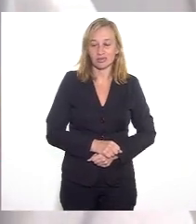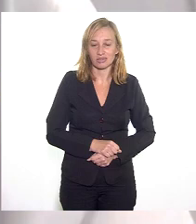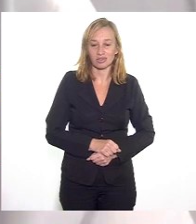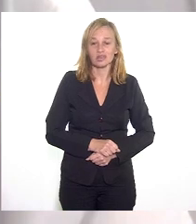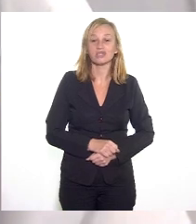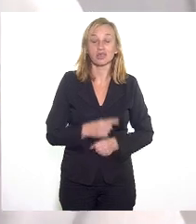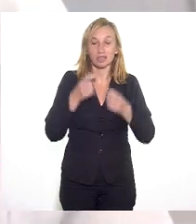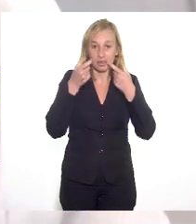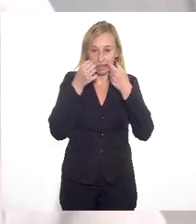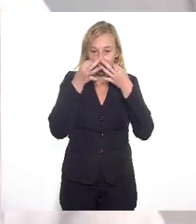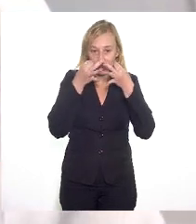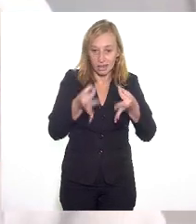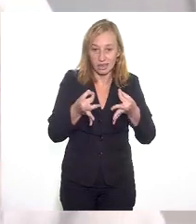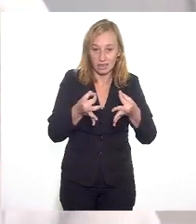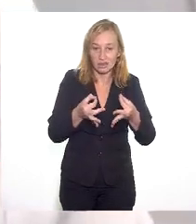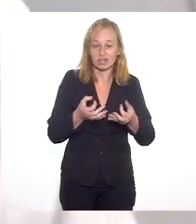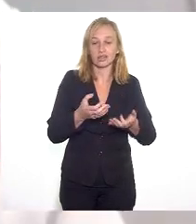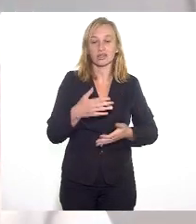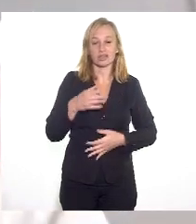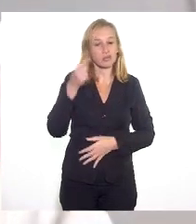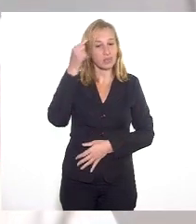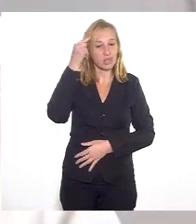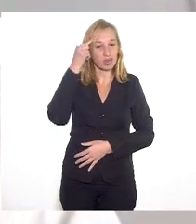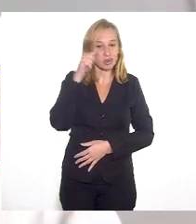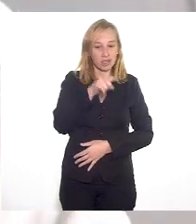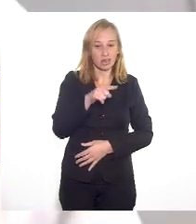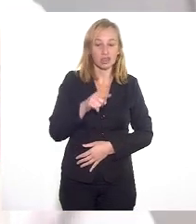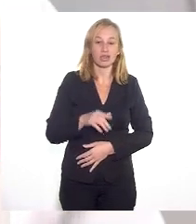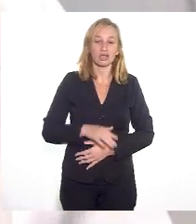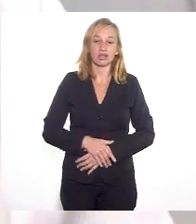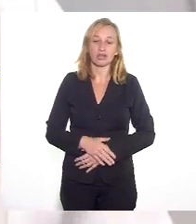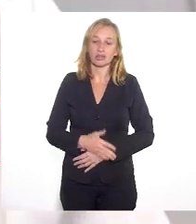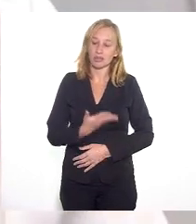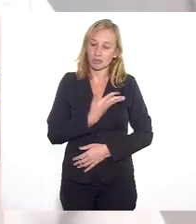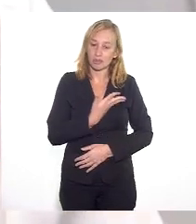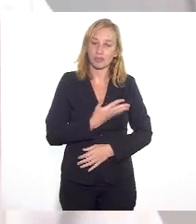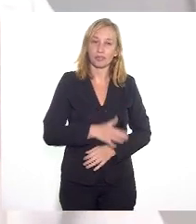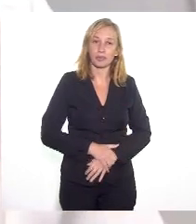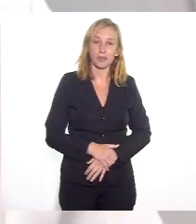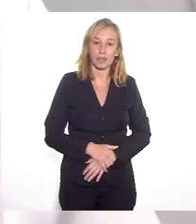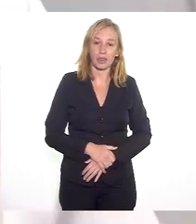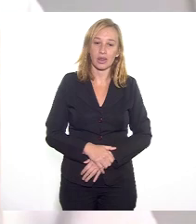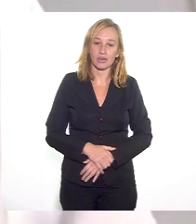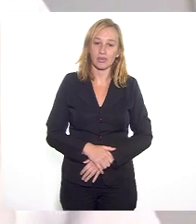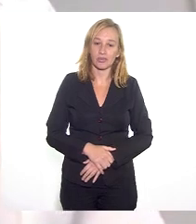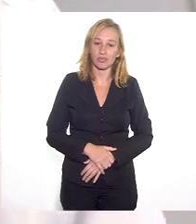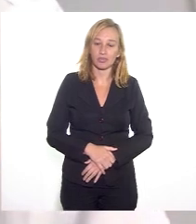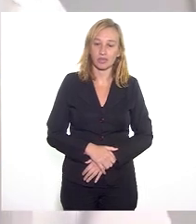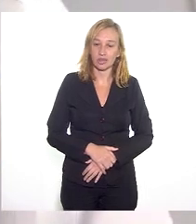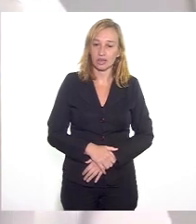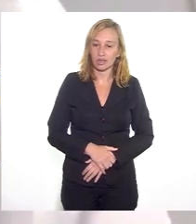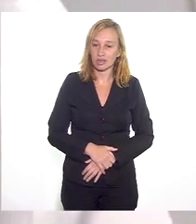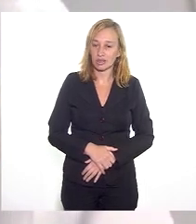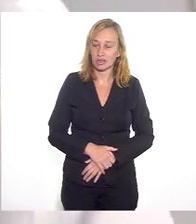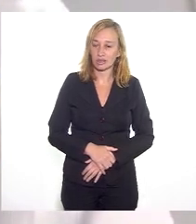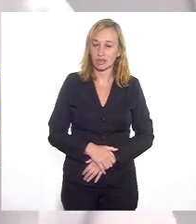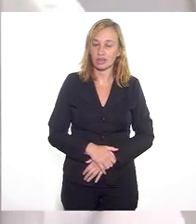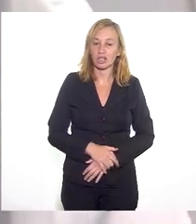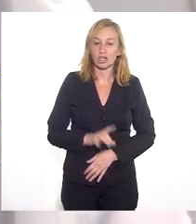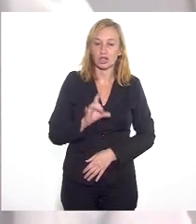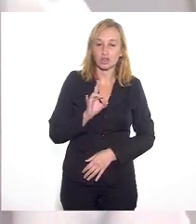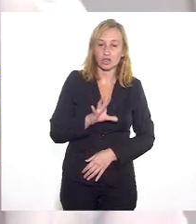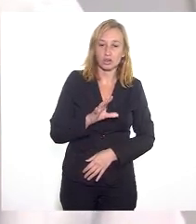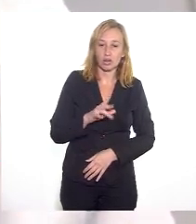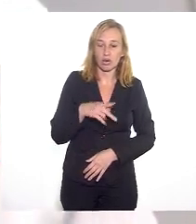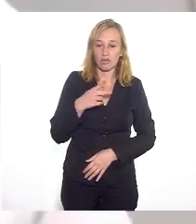muita atenção, e gostaria de trazer essa reflexão aqui para os meus pares, que só há menção negro e